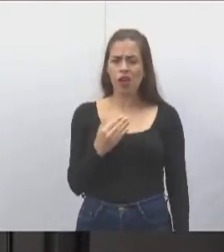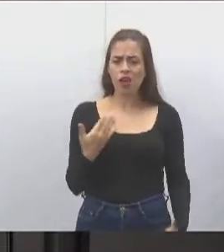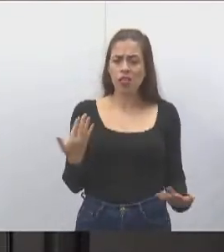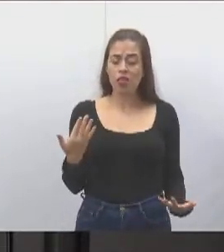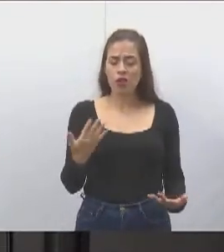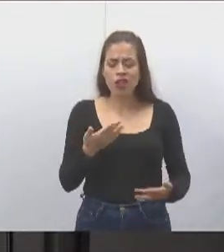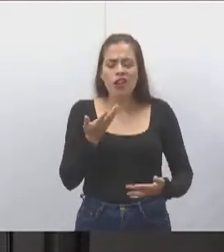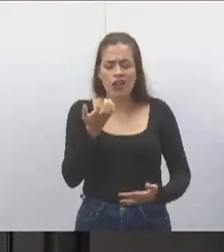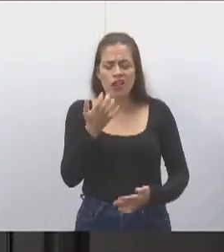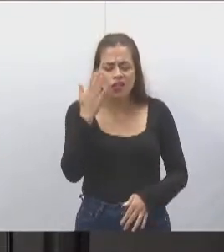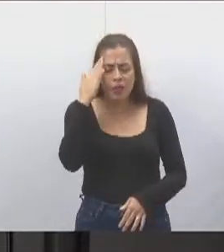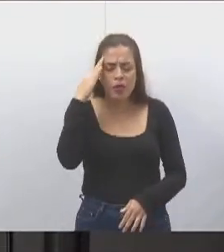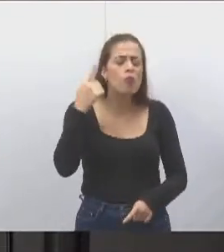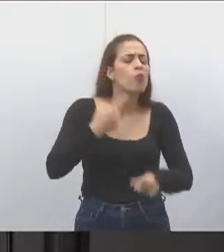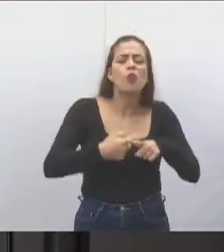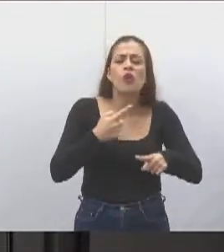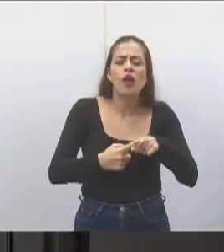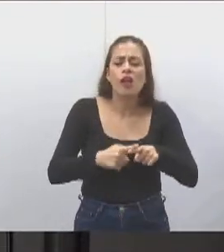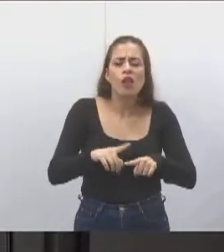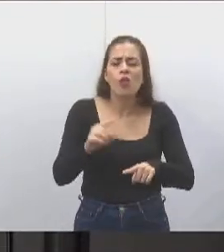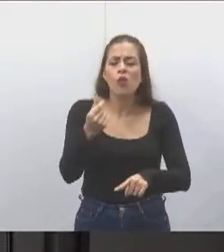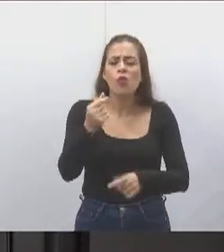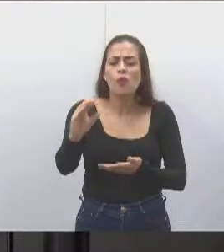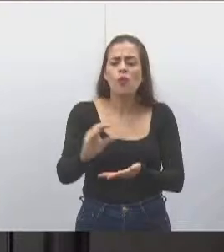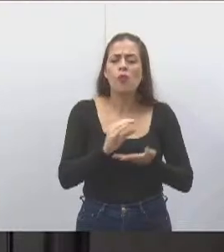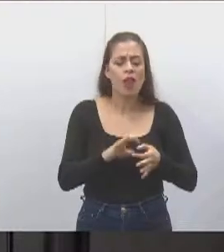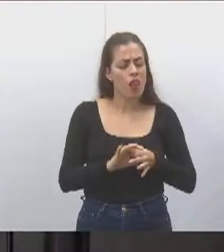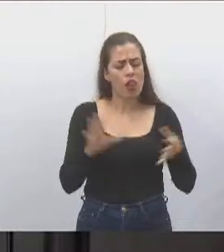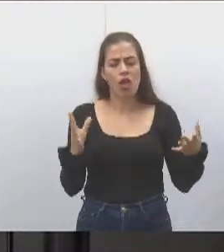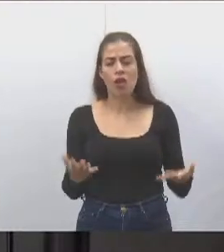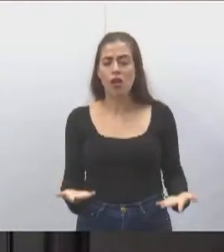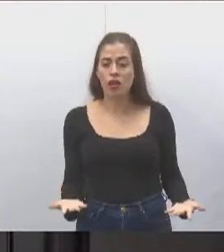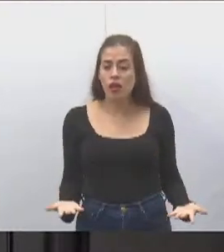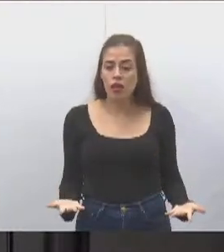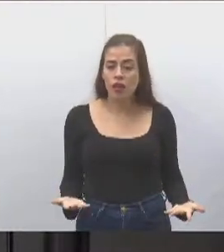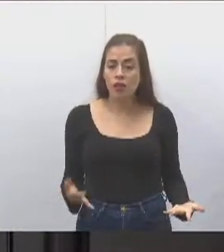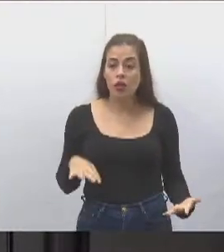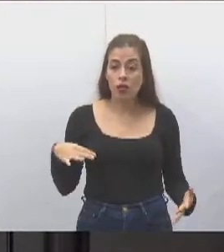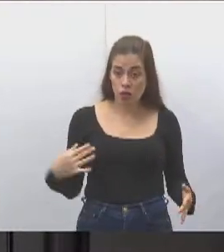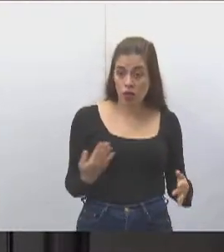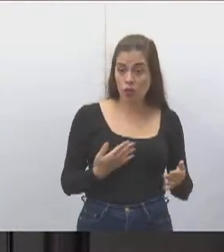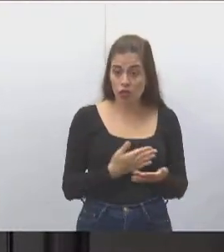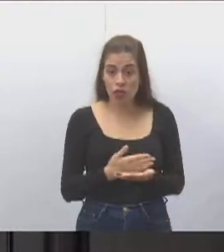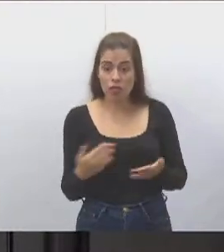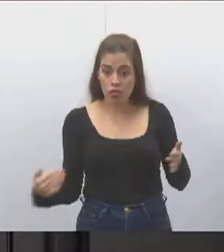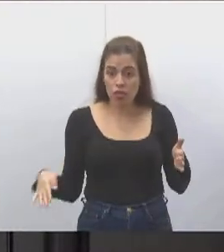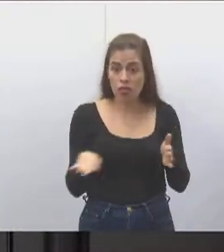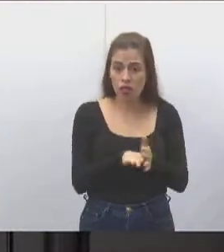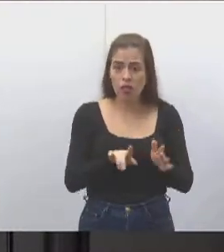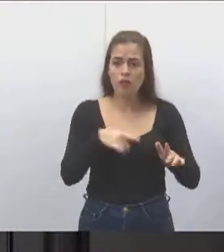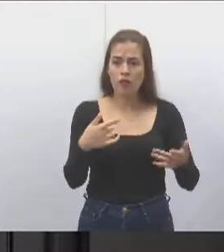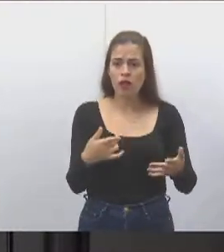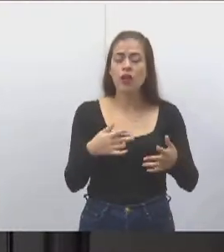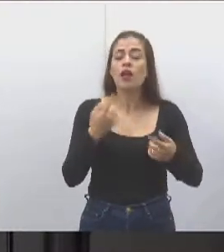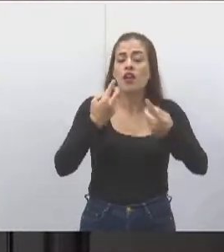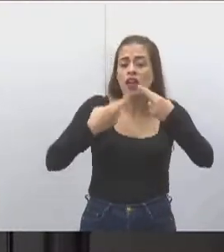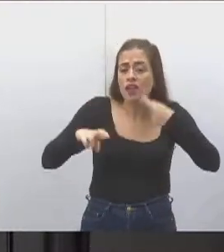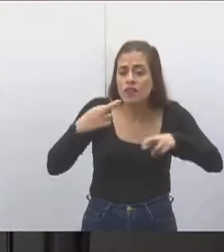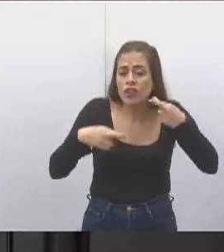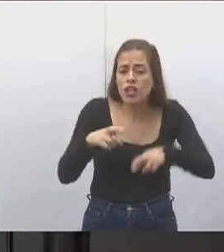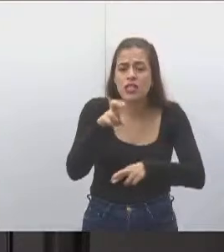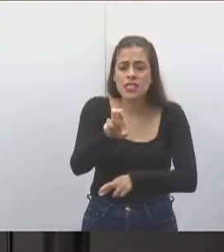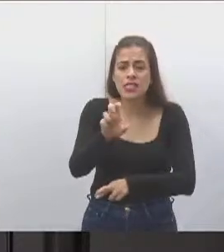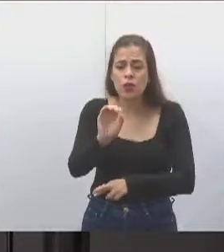saber o porquê que não é liberado mais. Ao entrar, falamos que nós estamos reivindicando 50 milhões